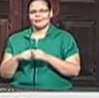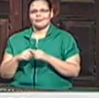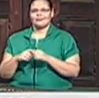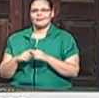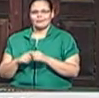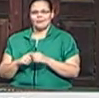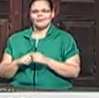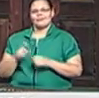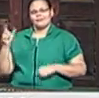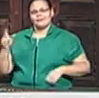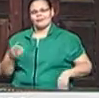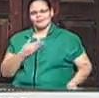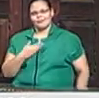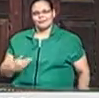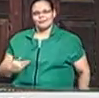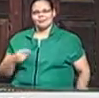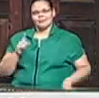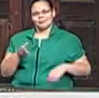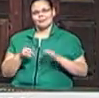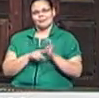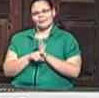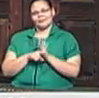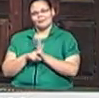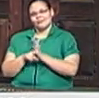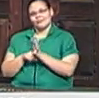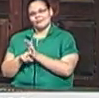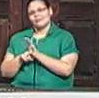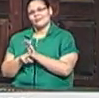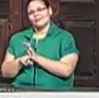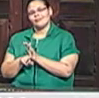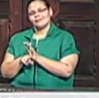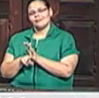já foram objeto de análise